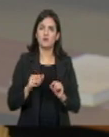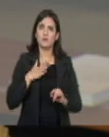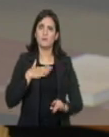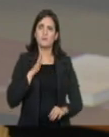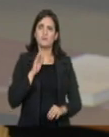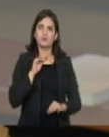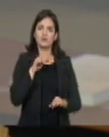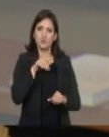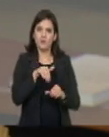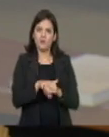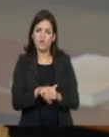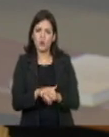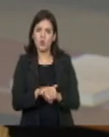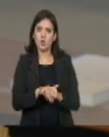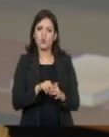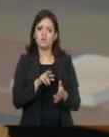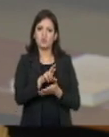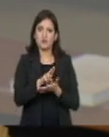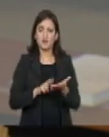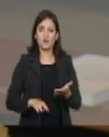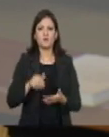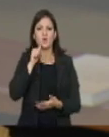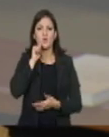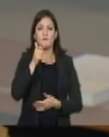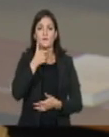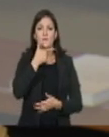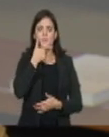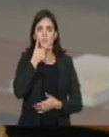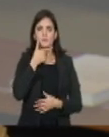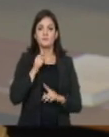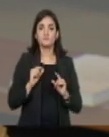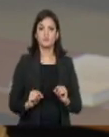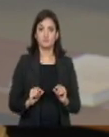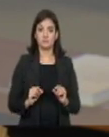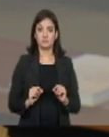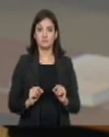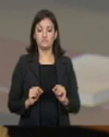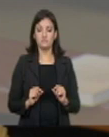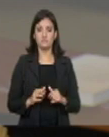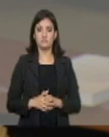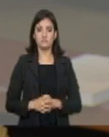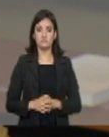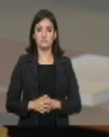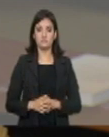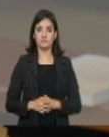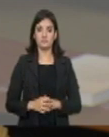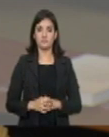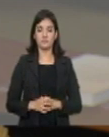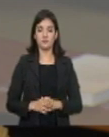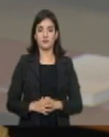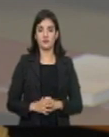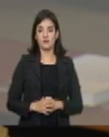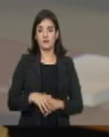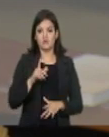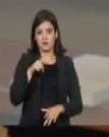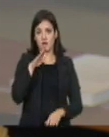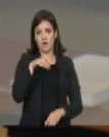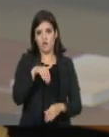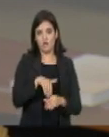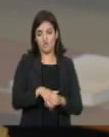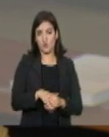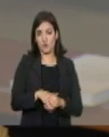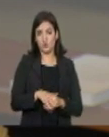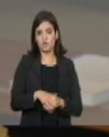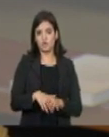Excelência, o eminente ministro relator, o ministro Marco Aurélio, que é o voto que vem de prevalecer nesse